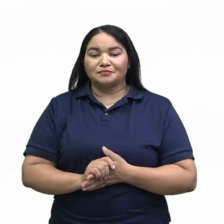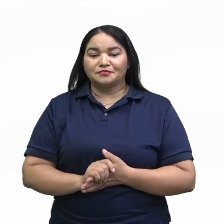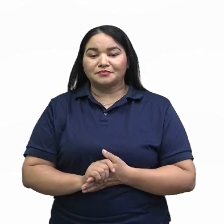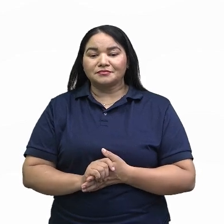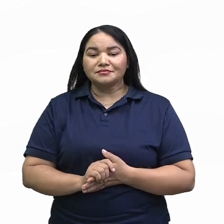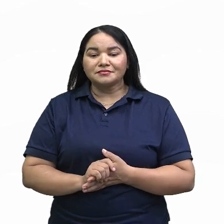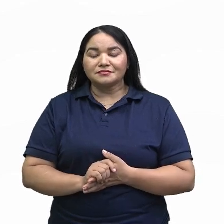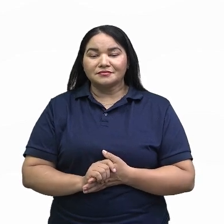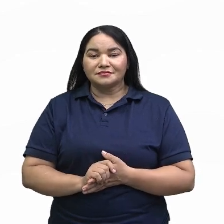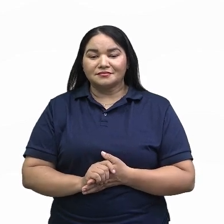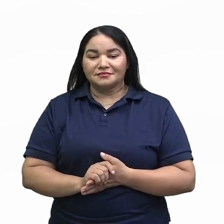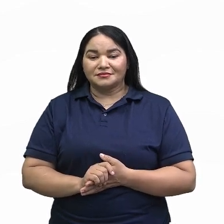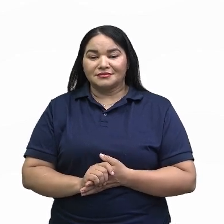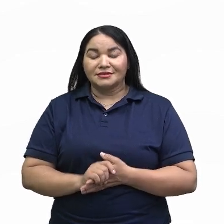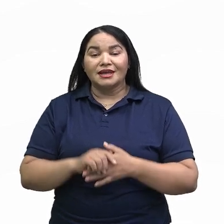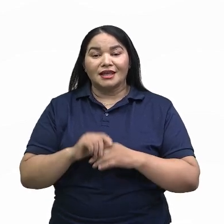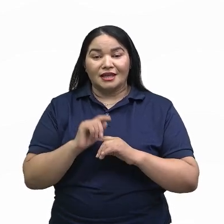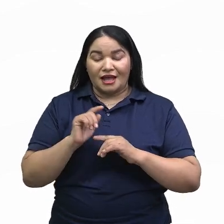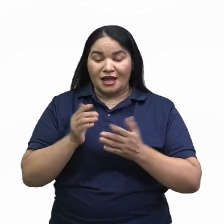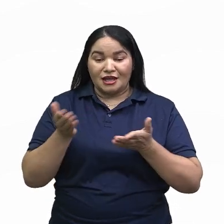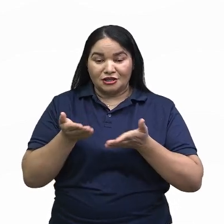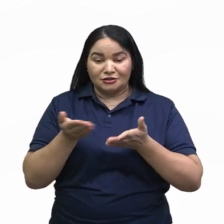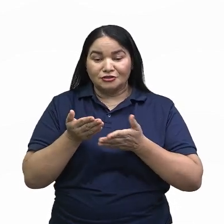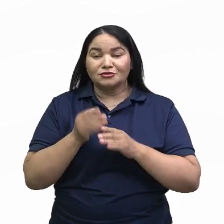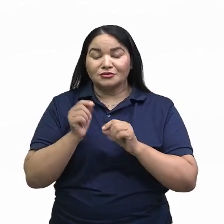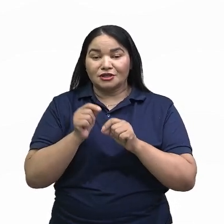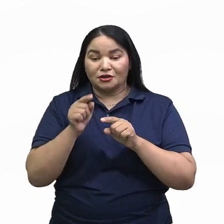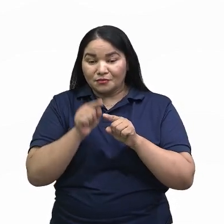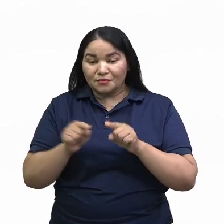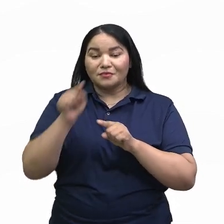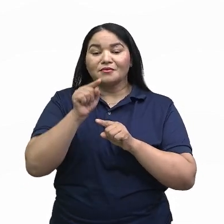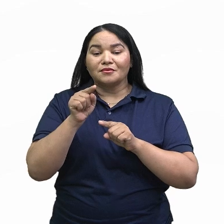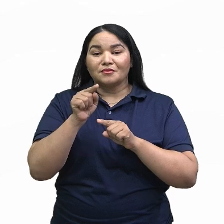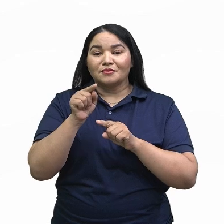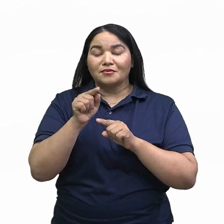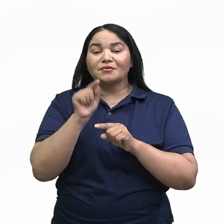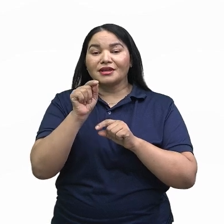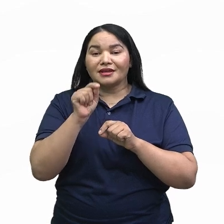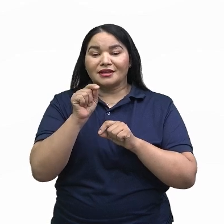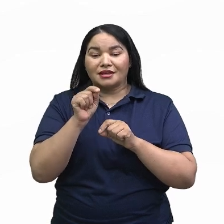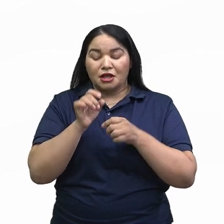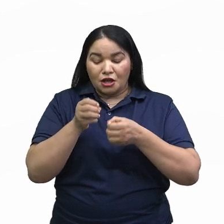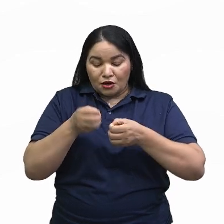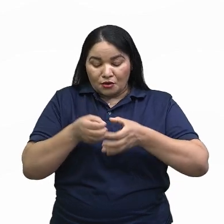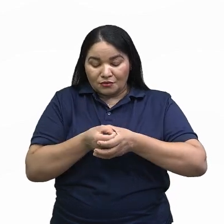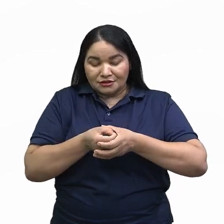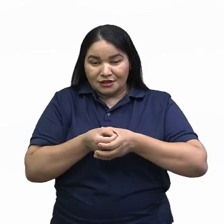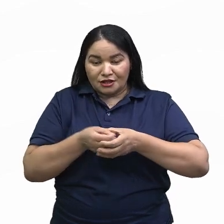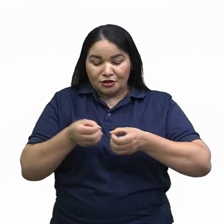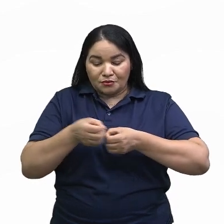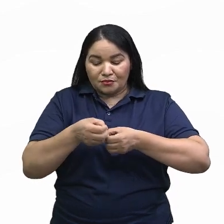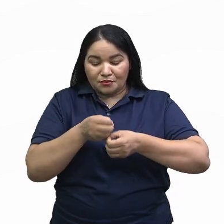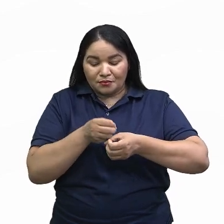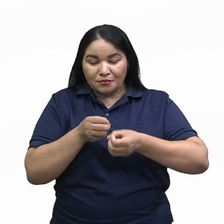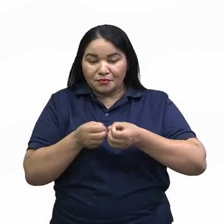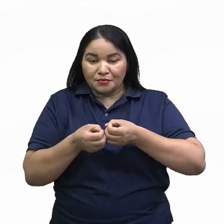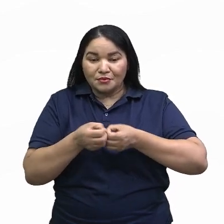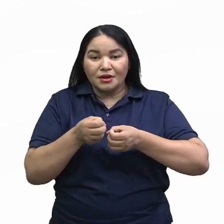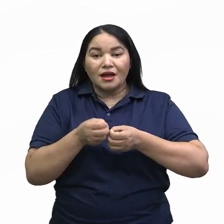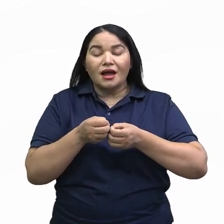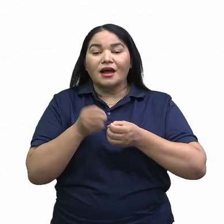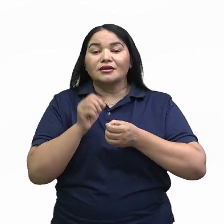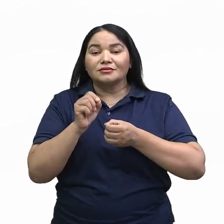ainda lá na nossa imagem, a gente observa ali o tecido, né, que é justamente aquele agrupamento de células. Então, você